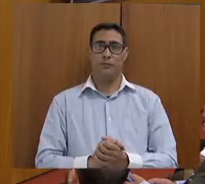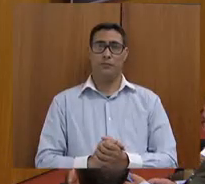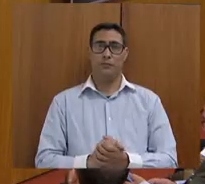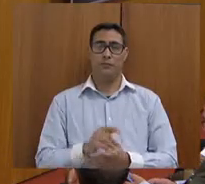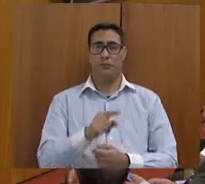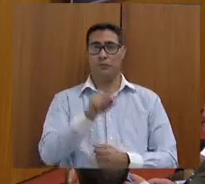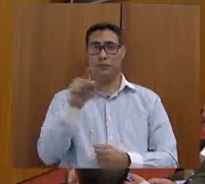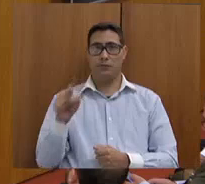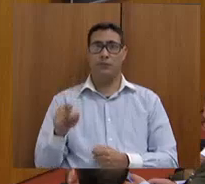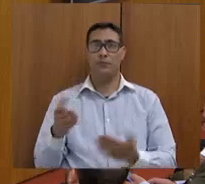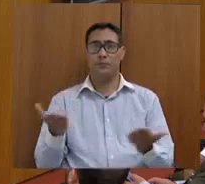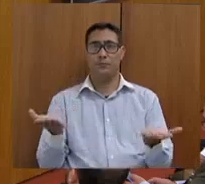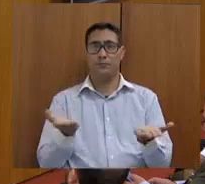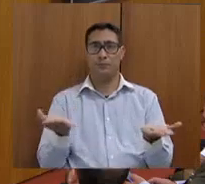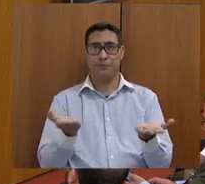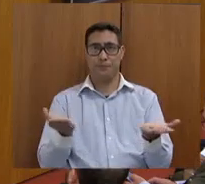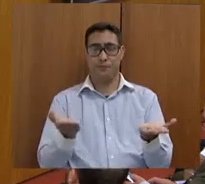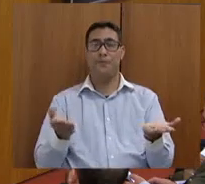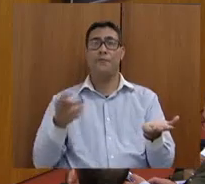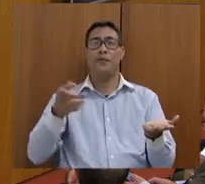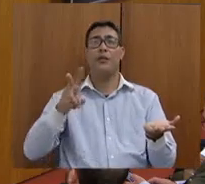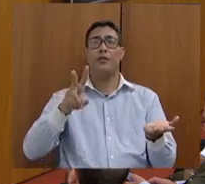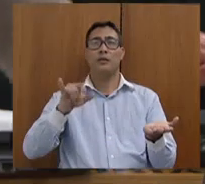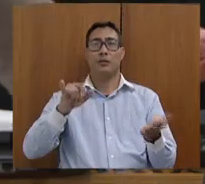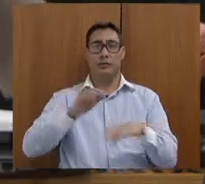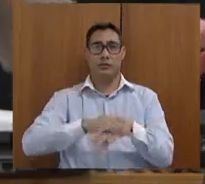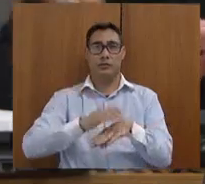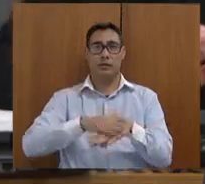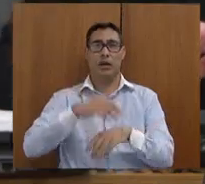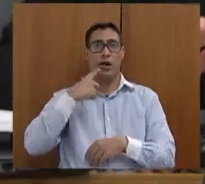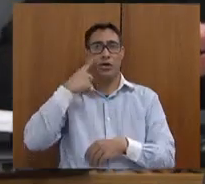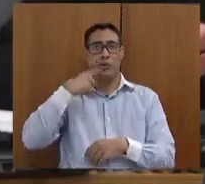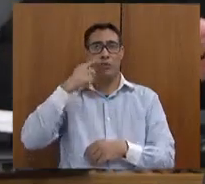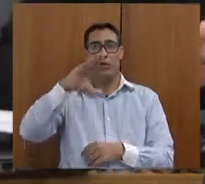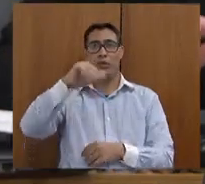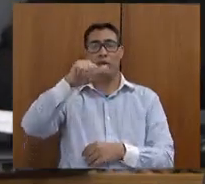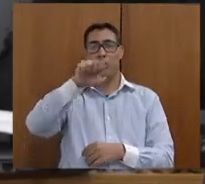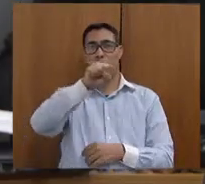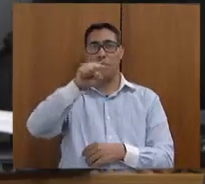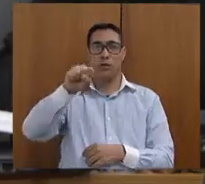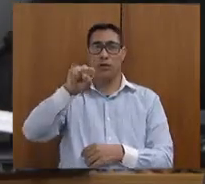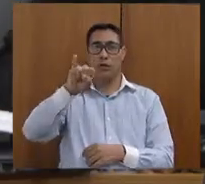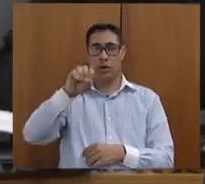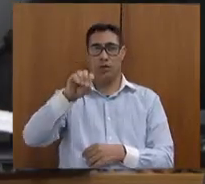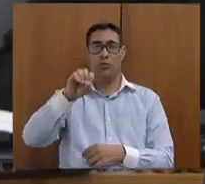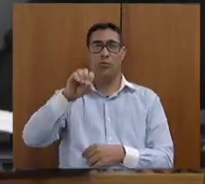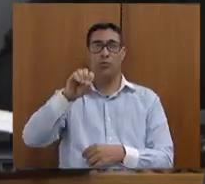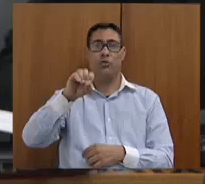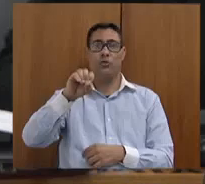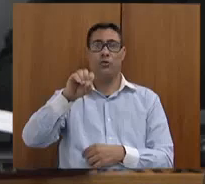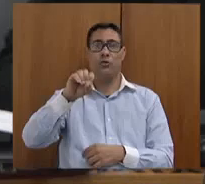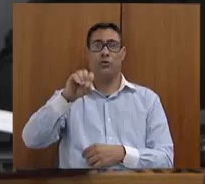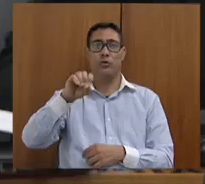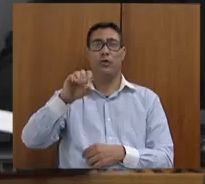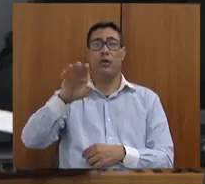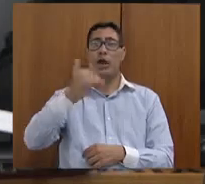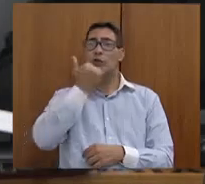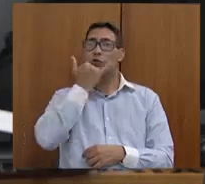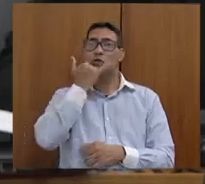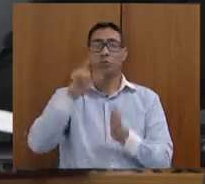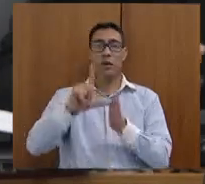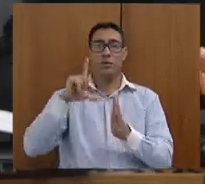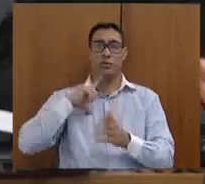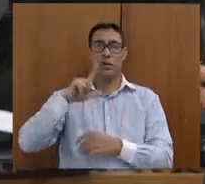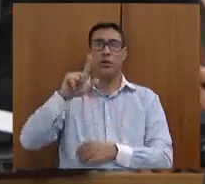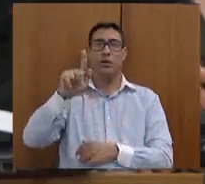então vou passar agora a contribuição Deputado Cássio Soares deputado Carlos Soares Ah eu grego antes isso